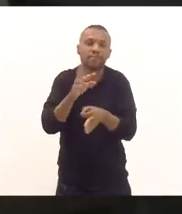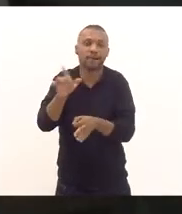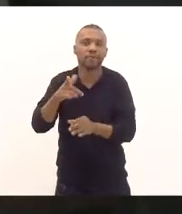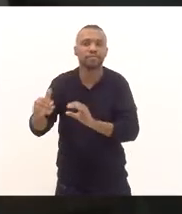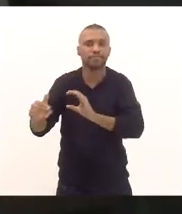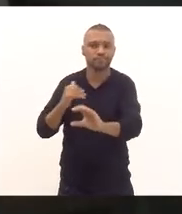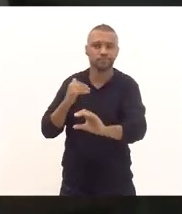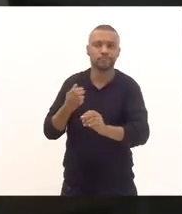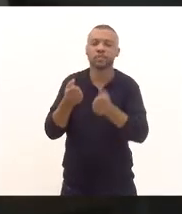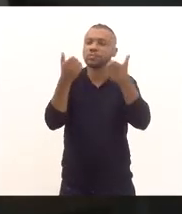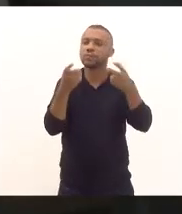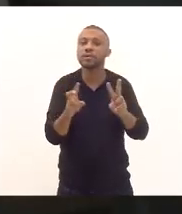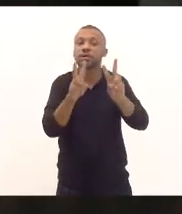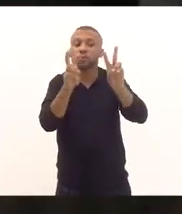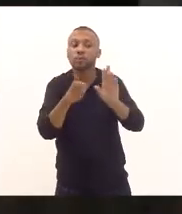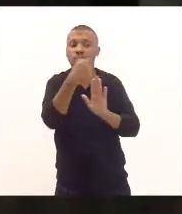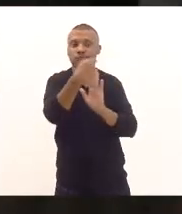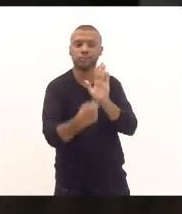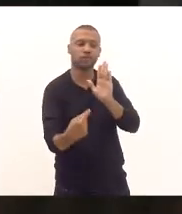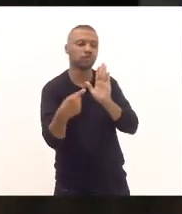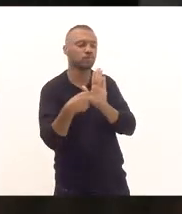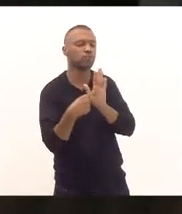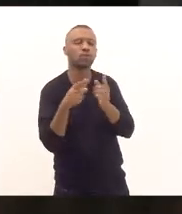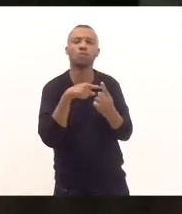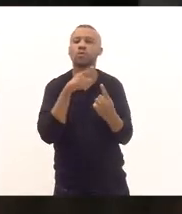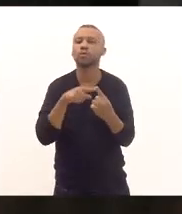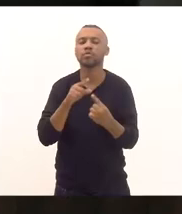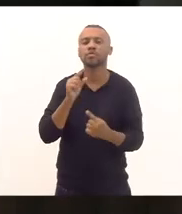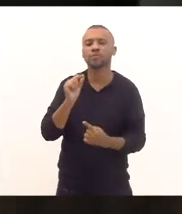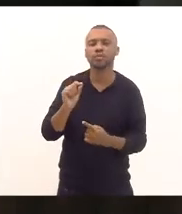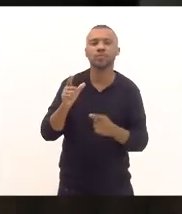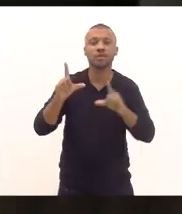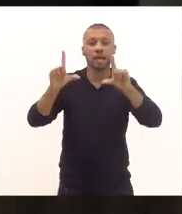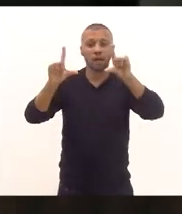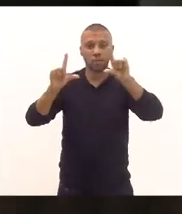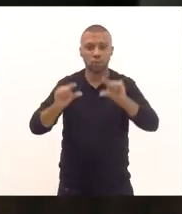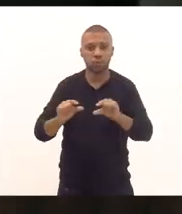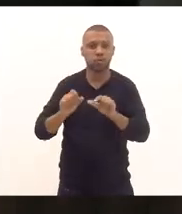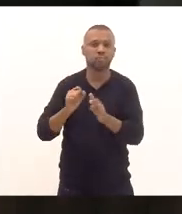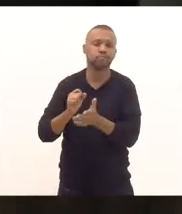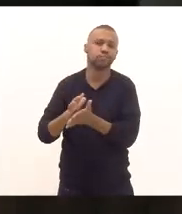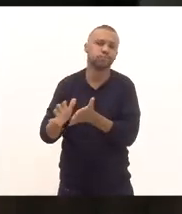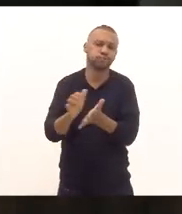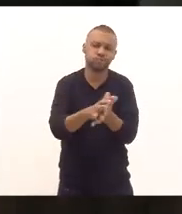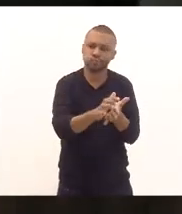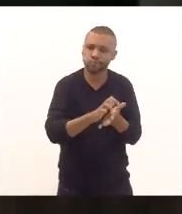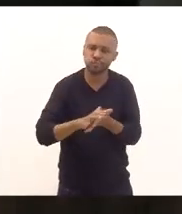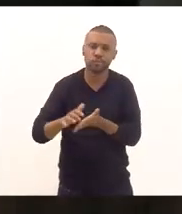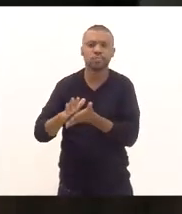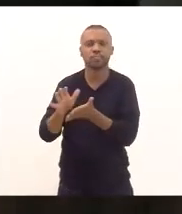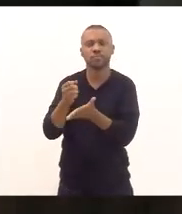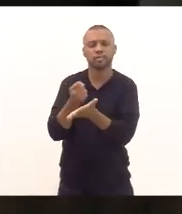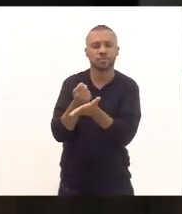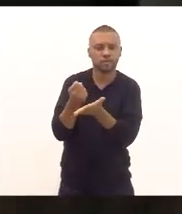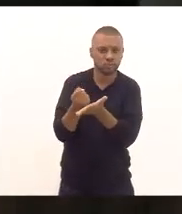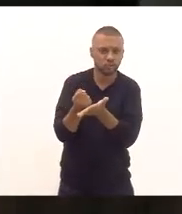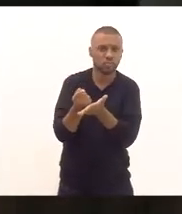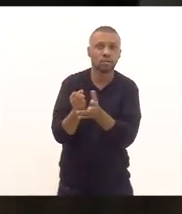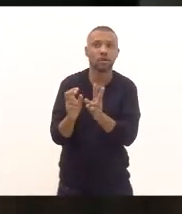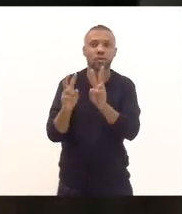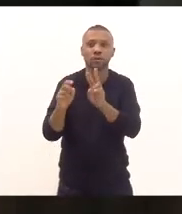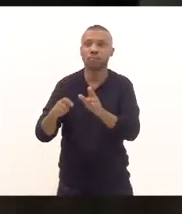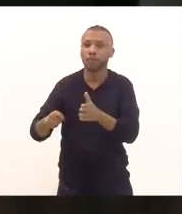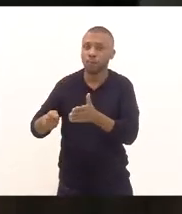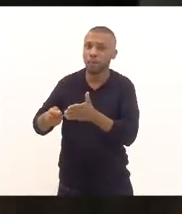trata da mensagem é da redução dos custos cartoriais em relação aos protestos